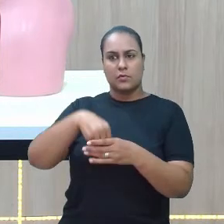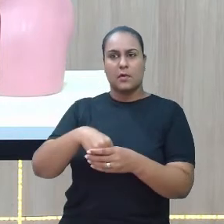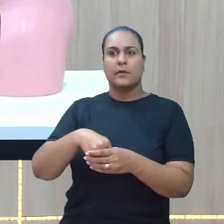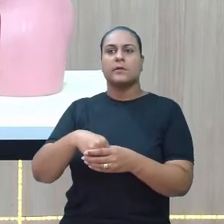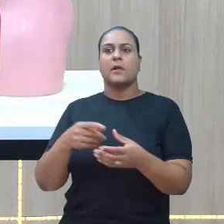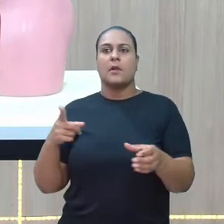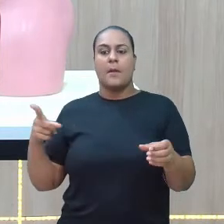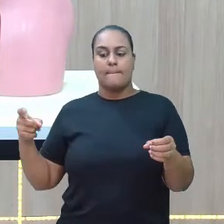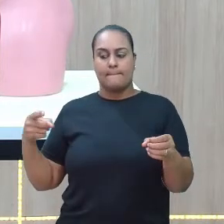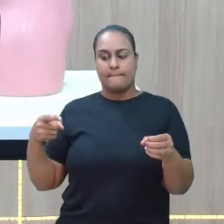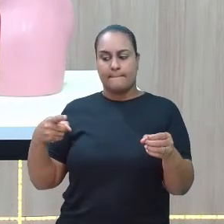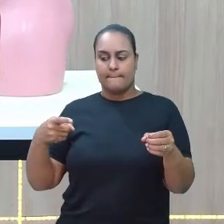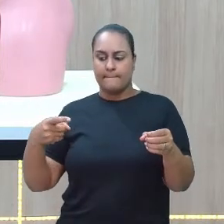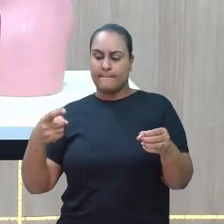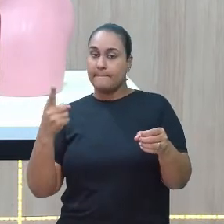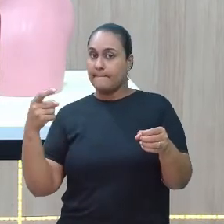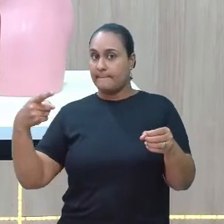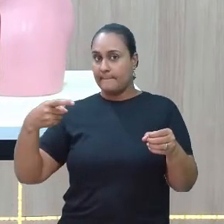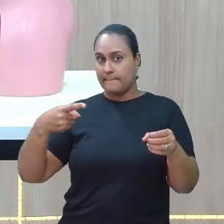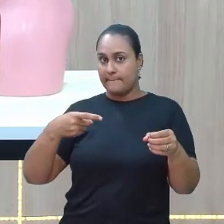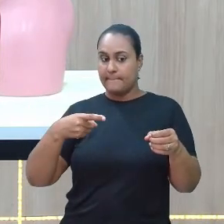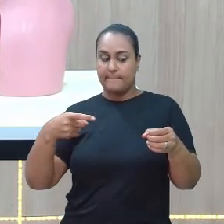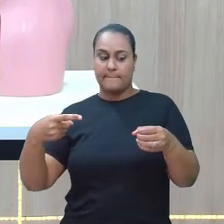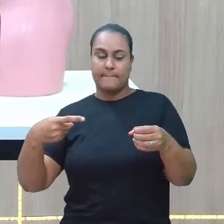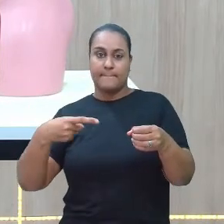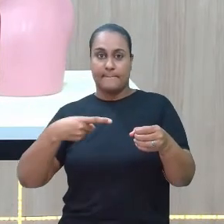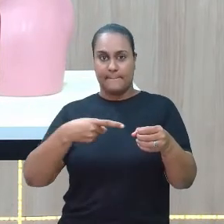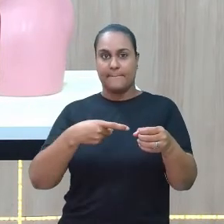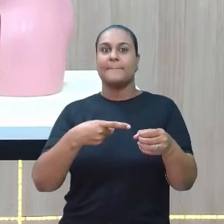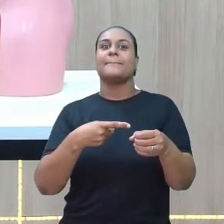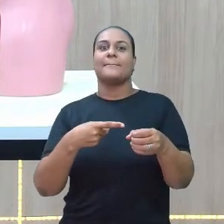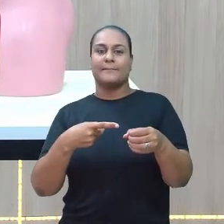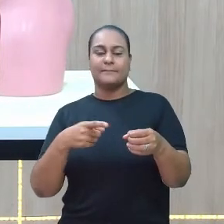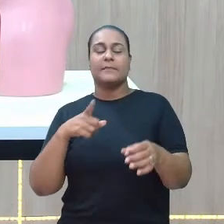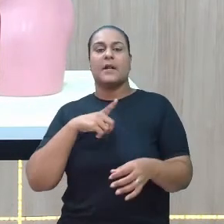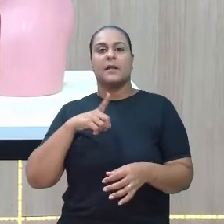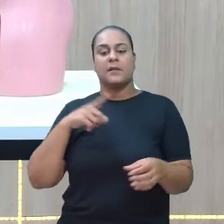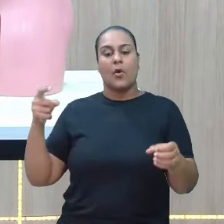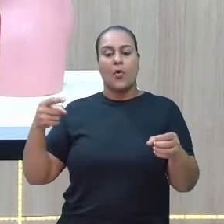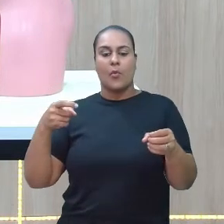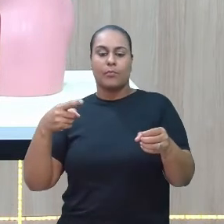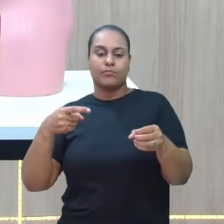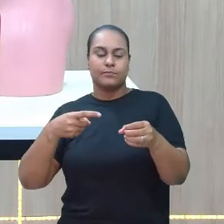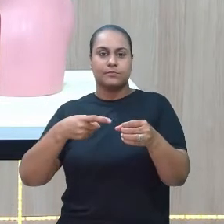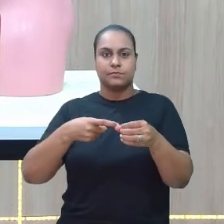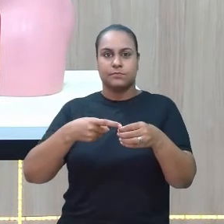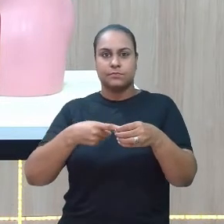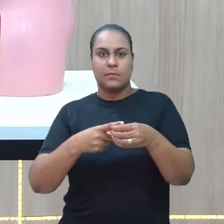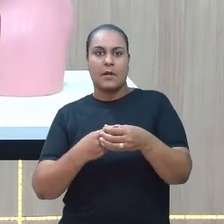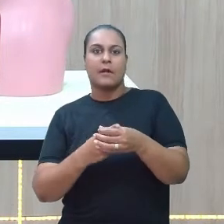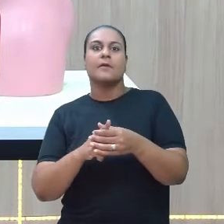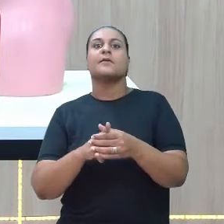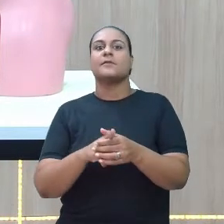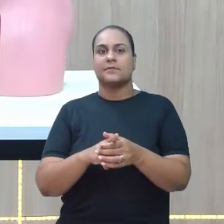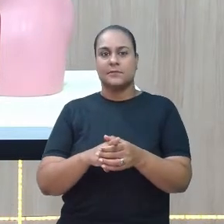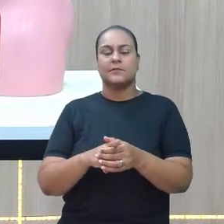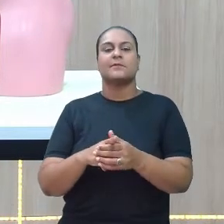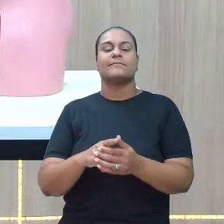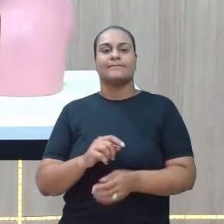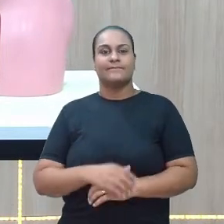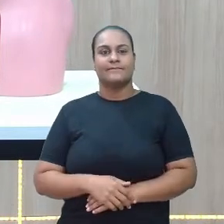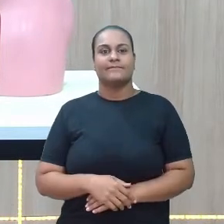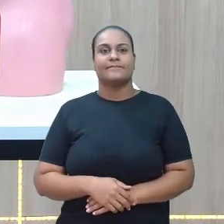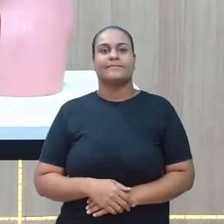gametas masculinos e os gametas femininos para que ocorra a reprodução e a espécie